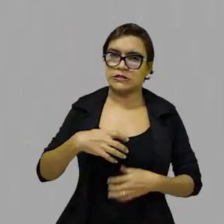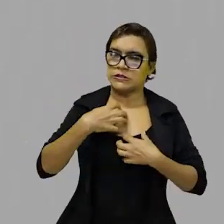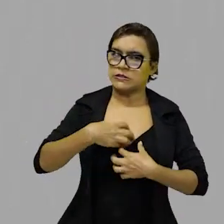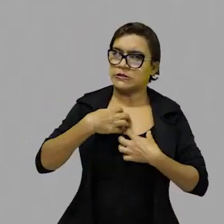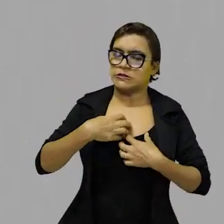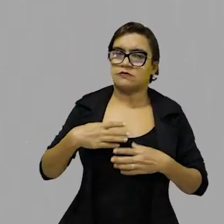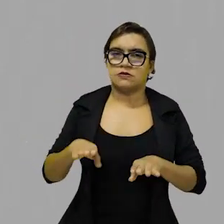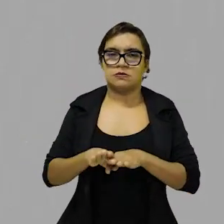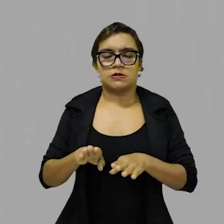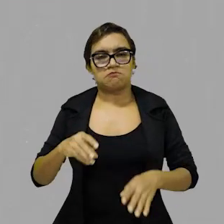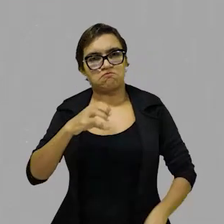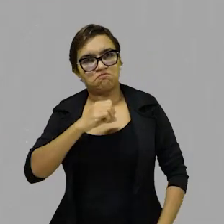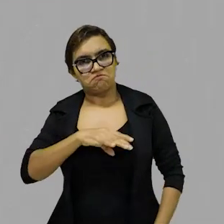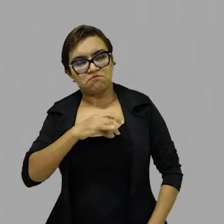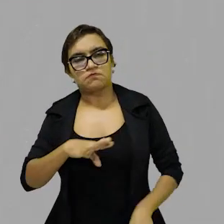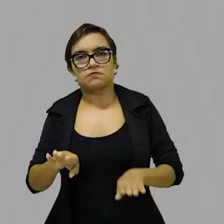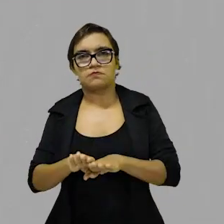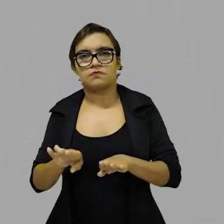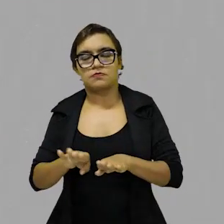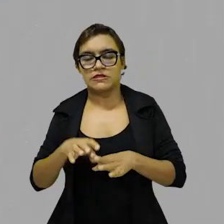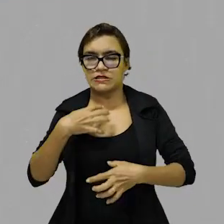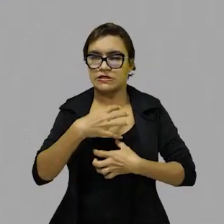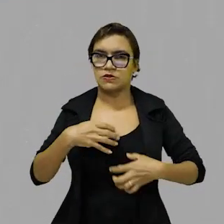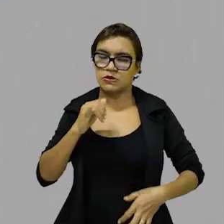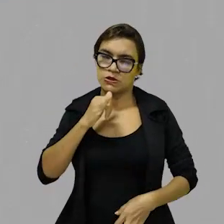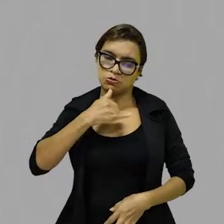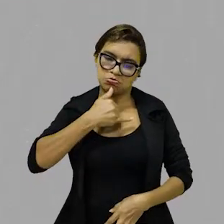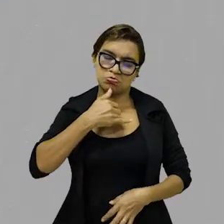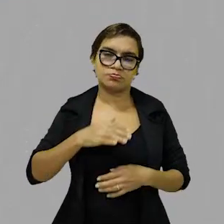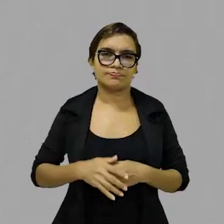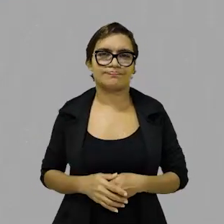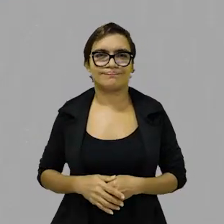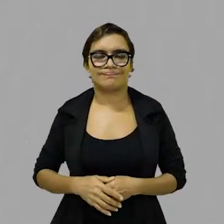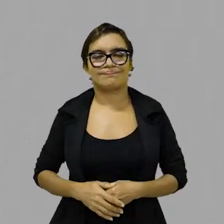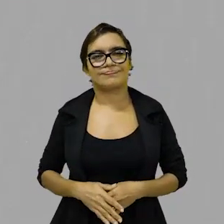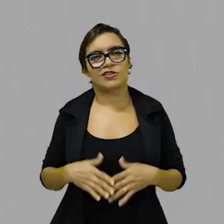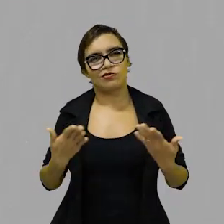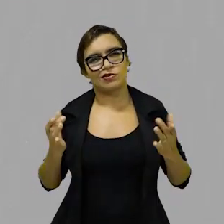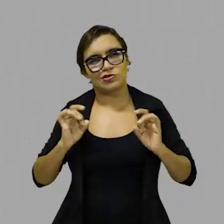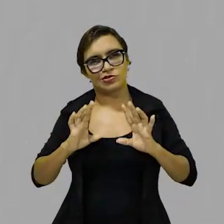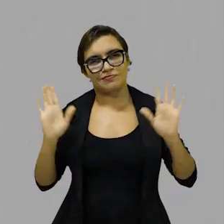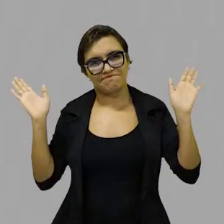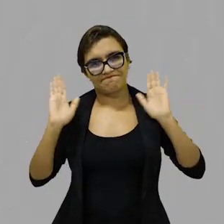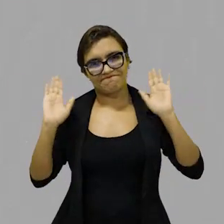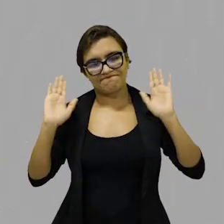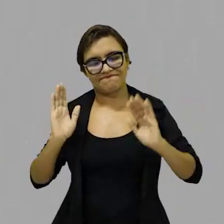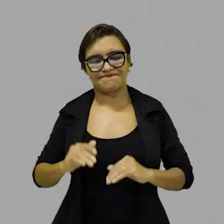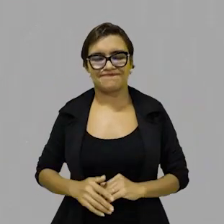medo, a angústia, a tristeza. Eu fico com vocês aqui. Um abraço. Fui.